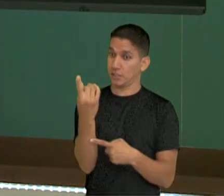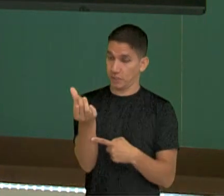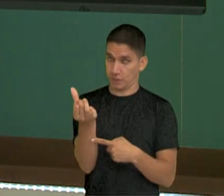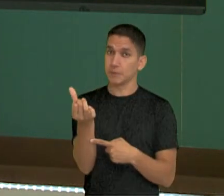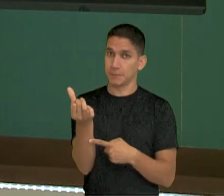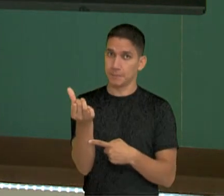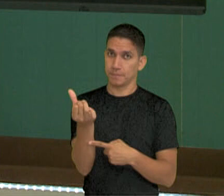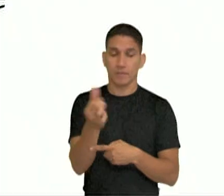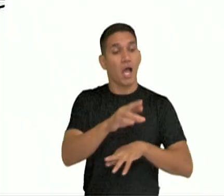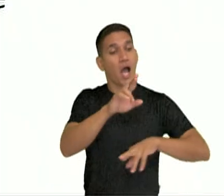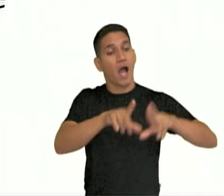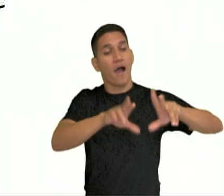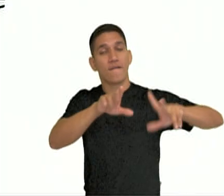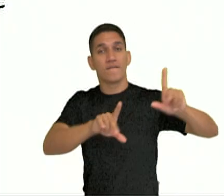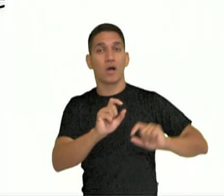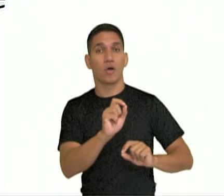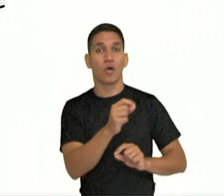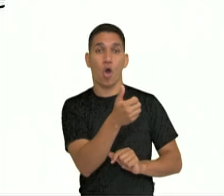16 e a variância